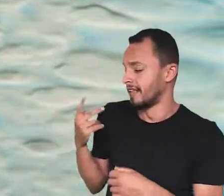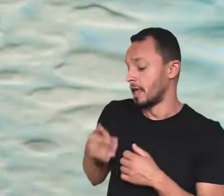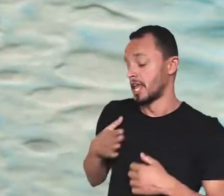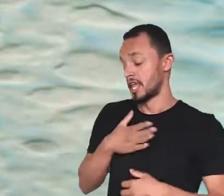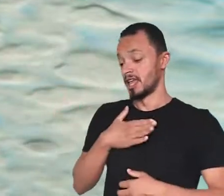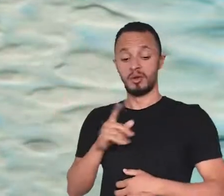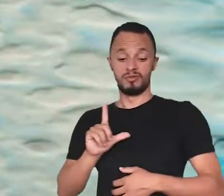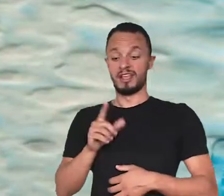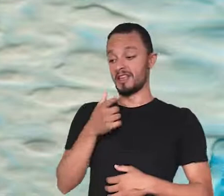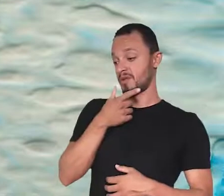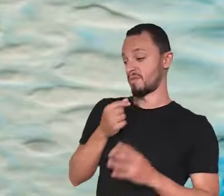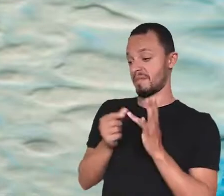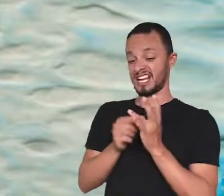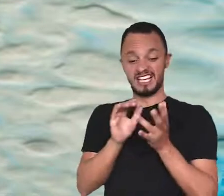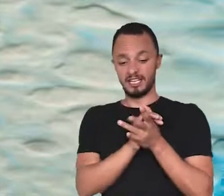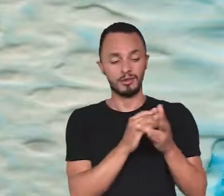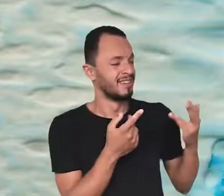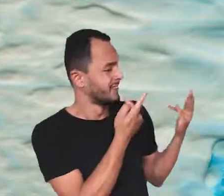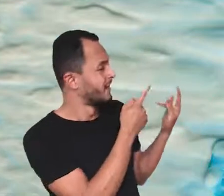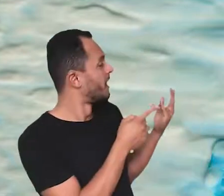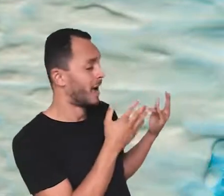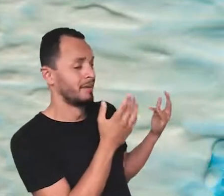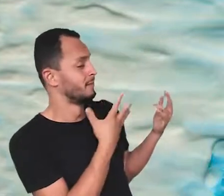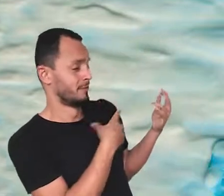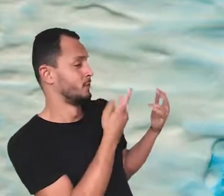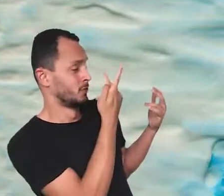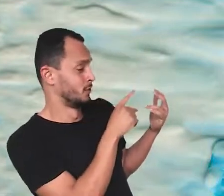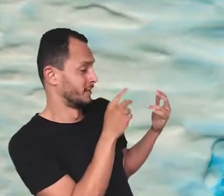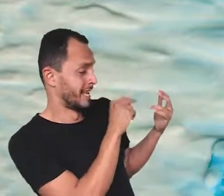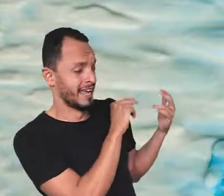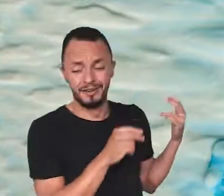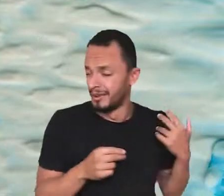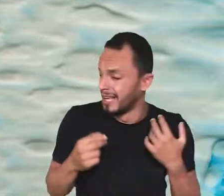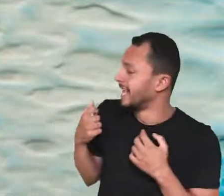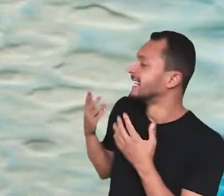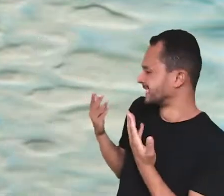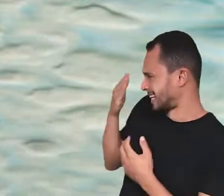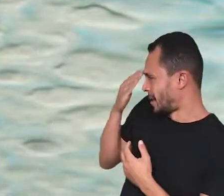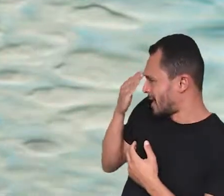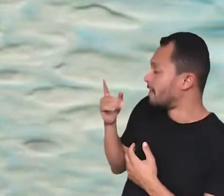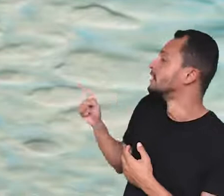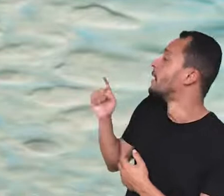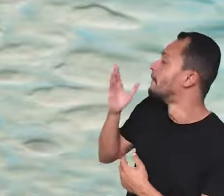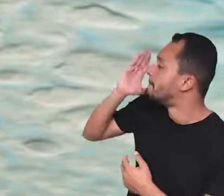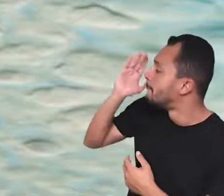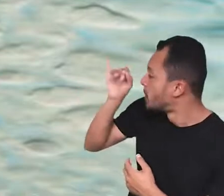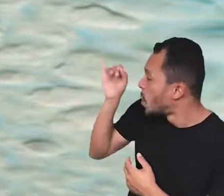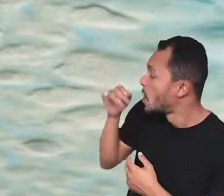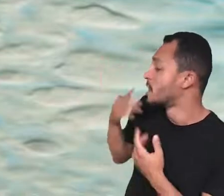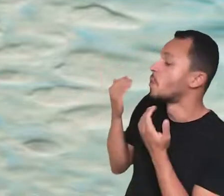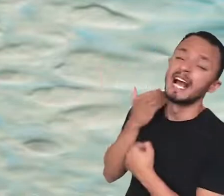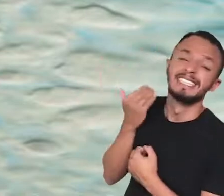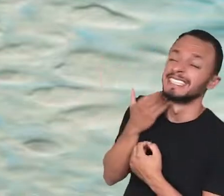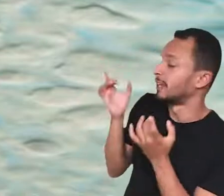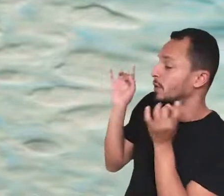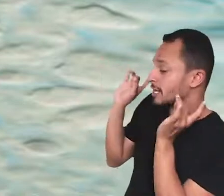cruz credo. Ah, e quer saber? Eu cansei desse trabalho, eu cansei desse lugar, eu cansei dessa sua cara sonsa.